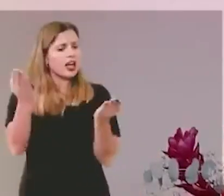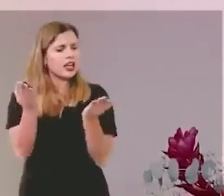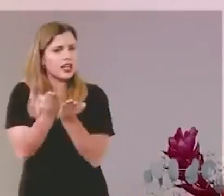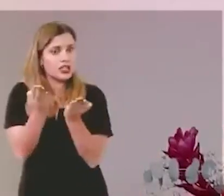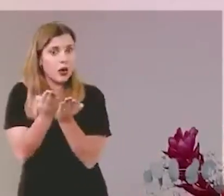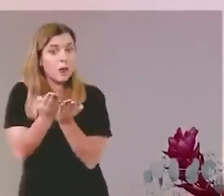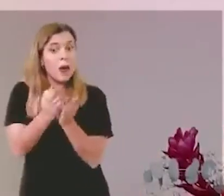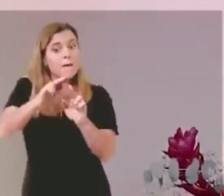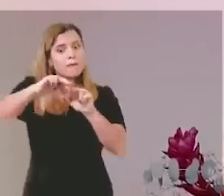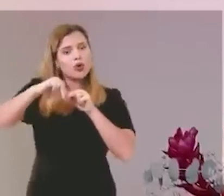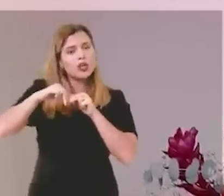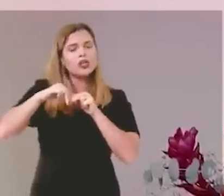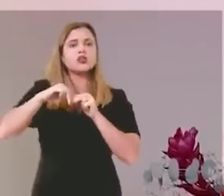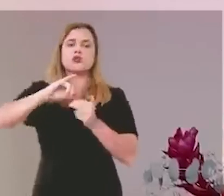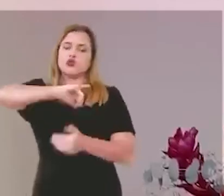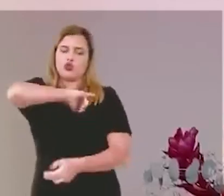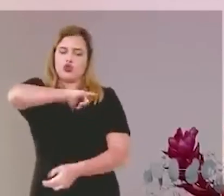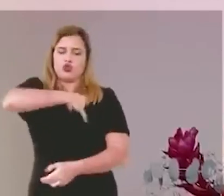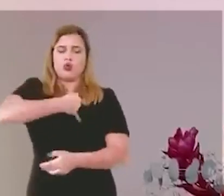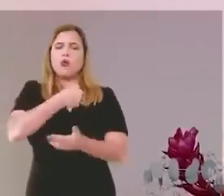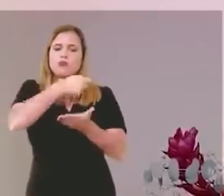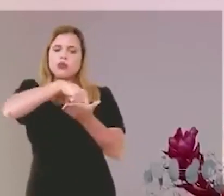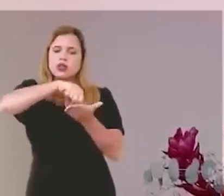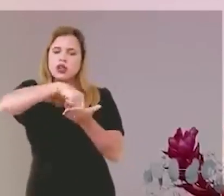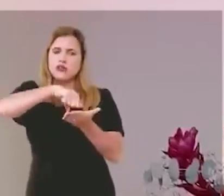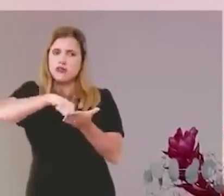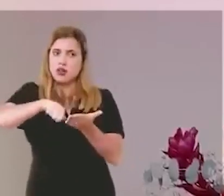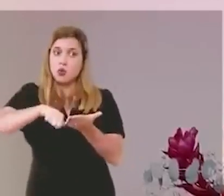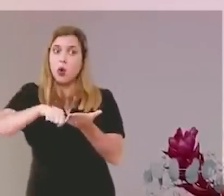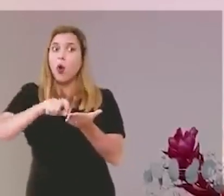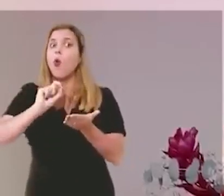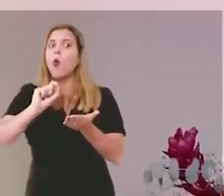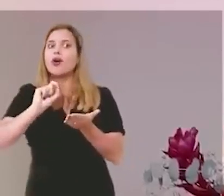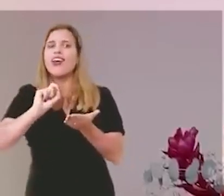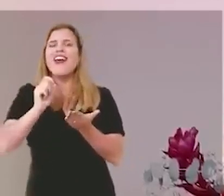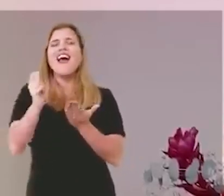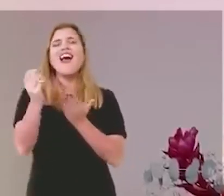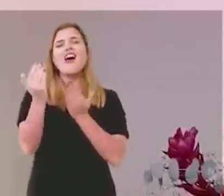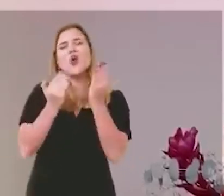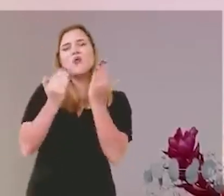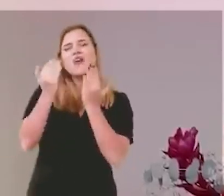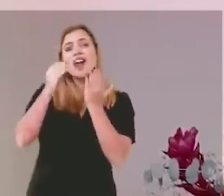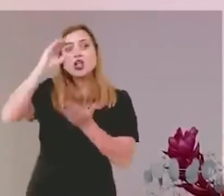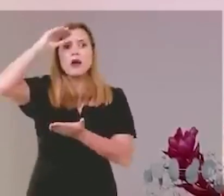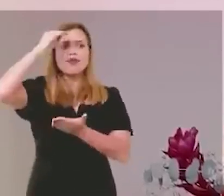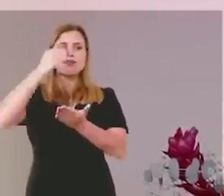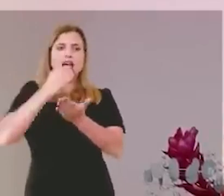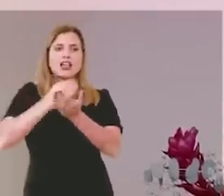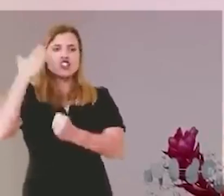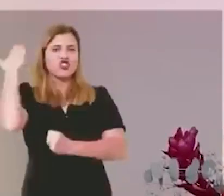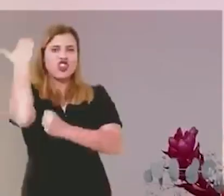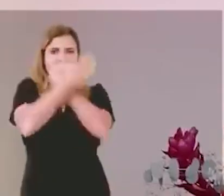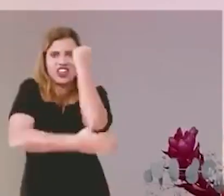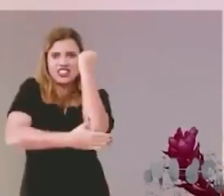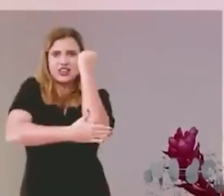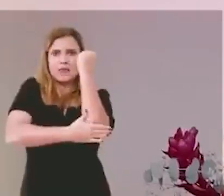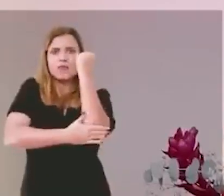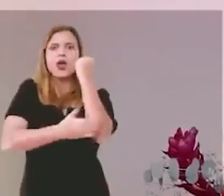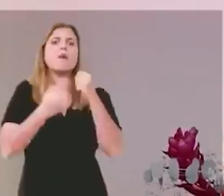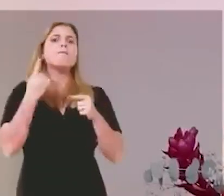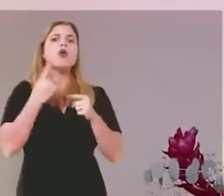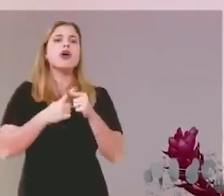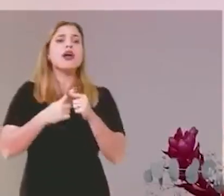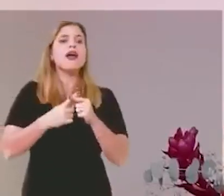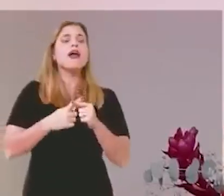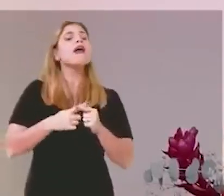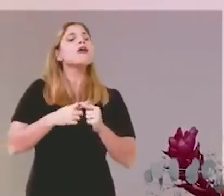este evangelho para defender uma tese. Qual tese? É que Jesus Cristo é